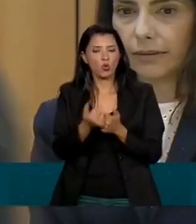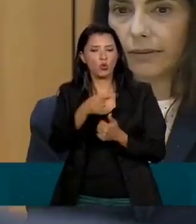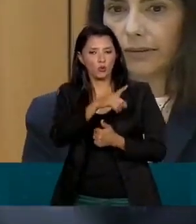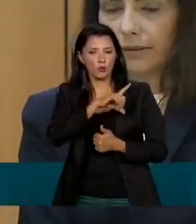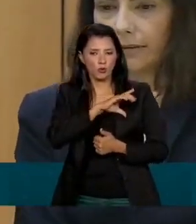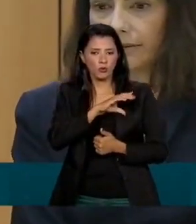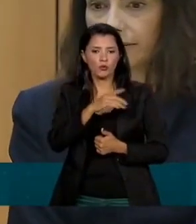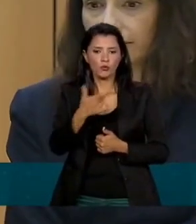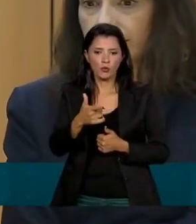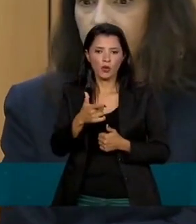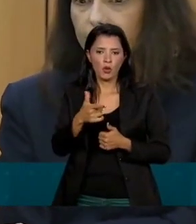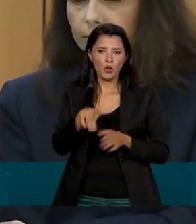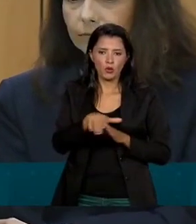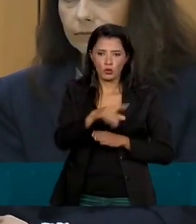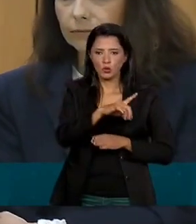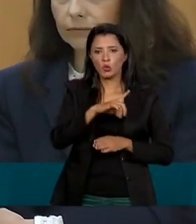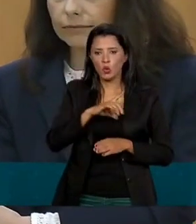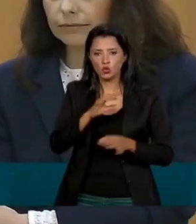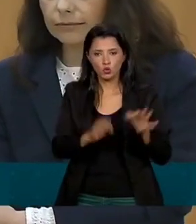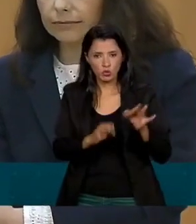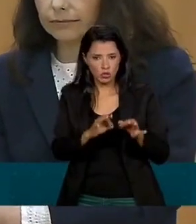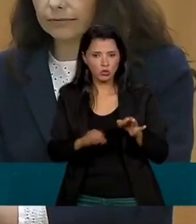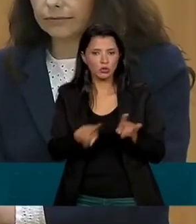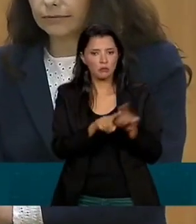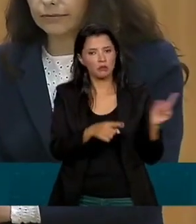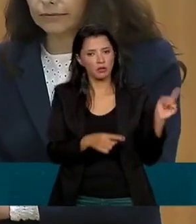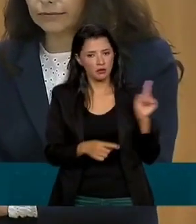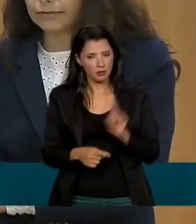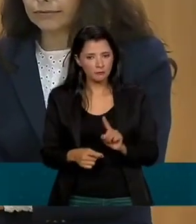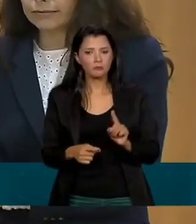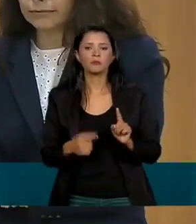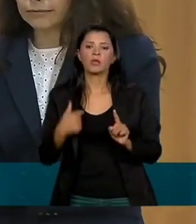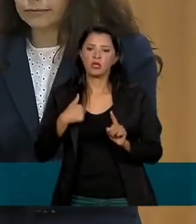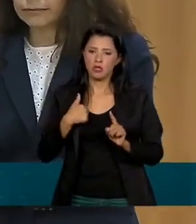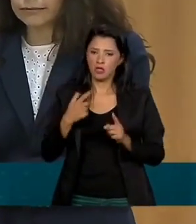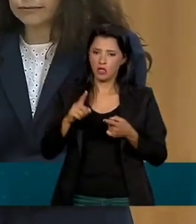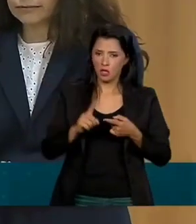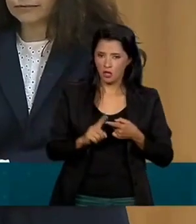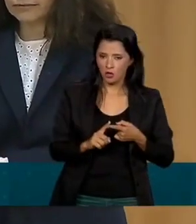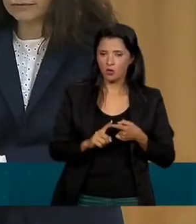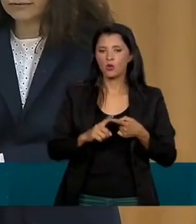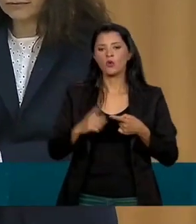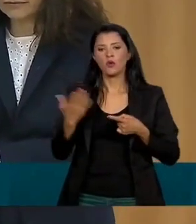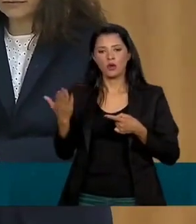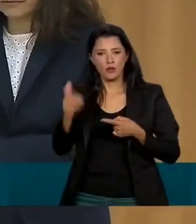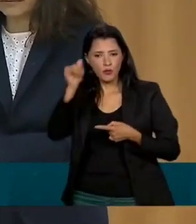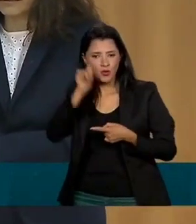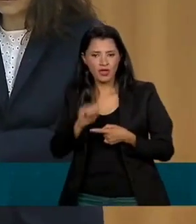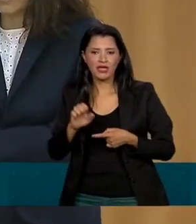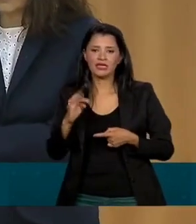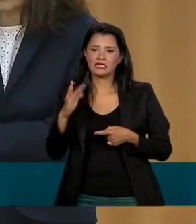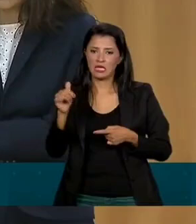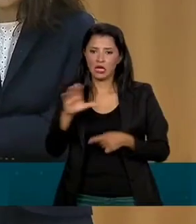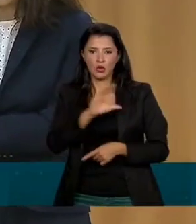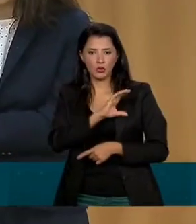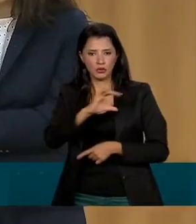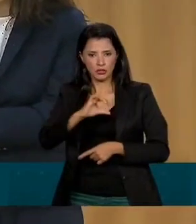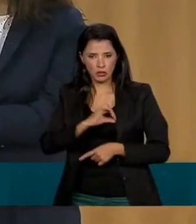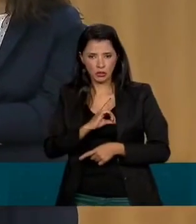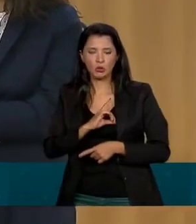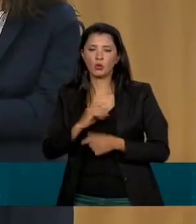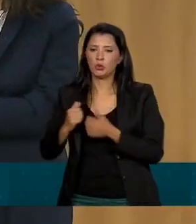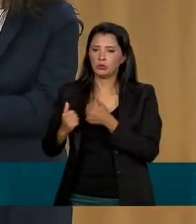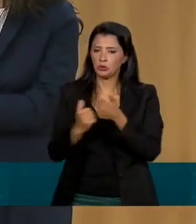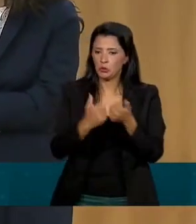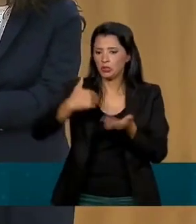Vitor. E nós estamos à disposição, tanto eu como a doutora Estela Aranha, que é a nossa coordenadora,